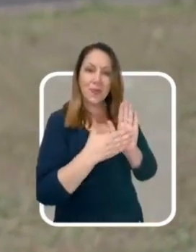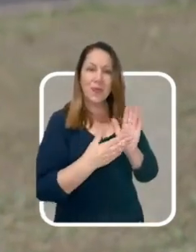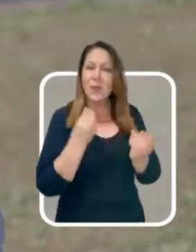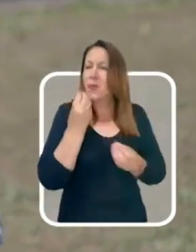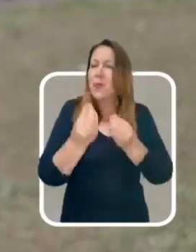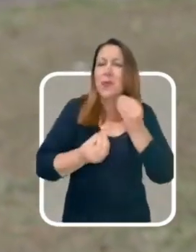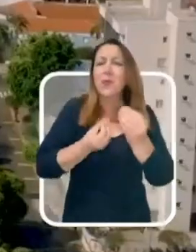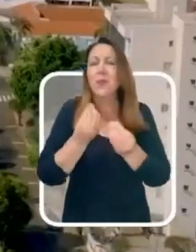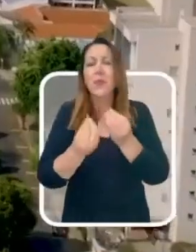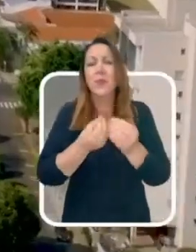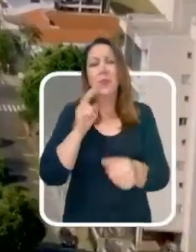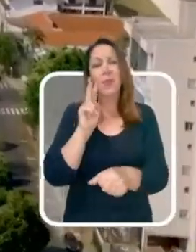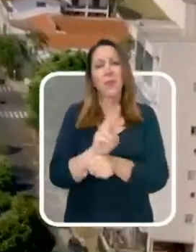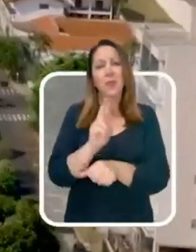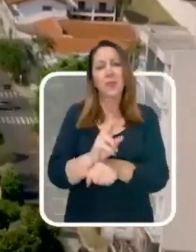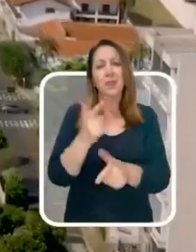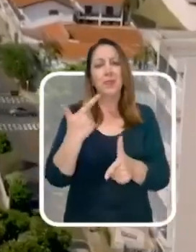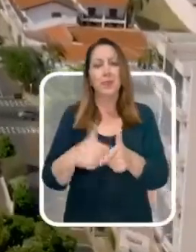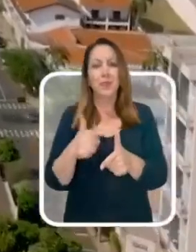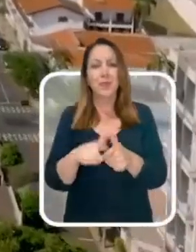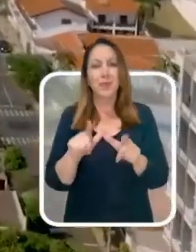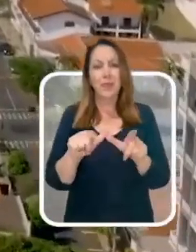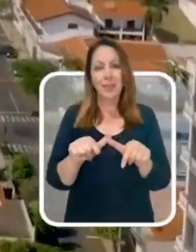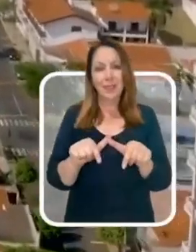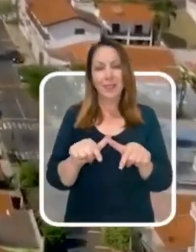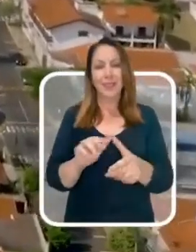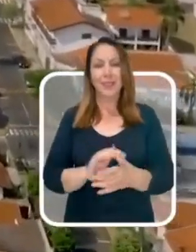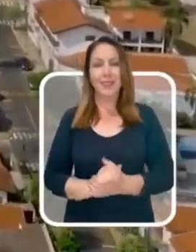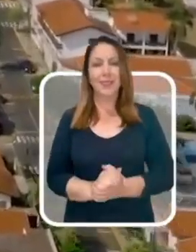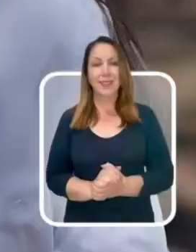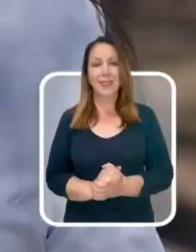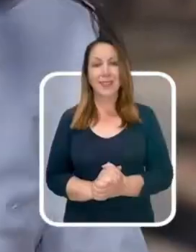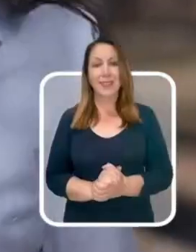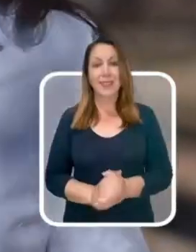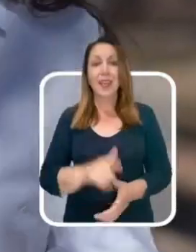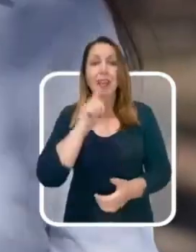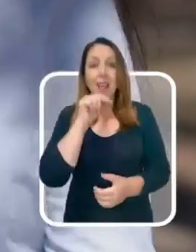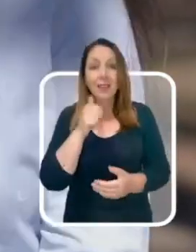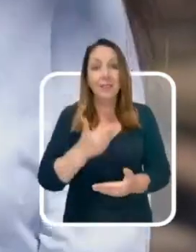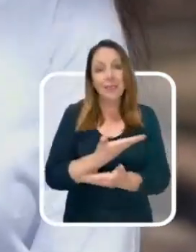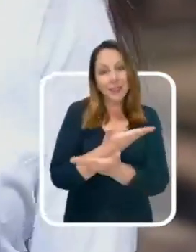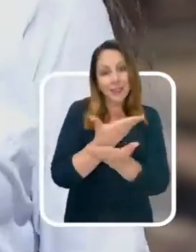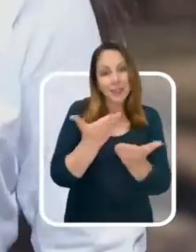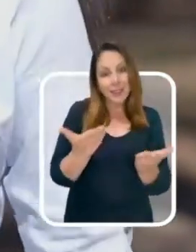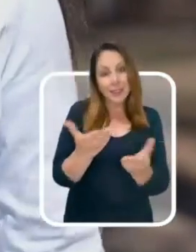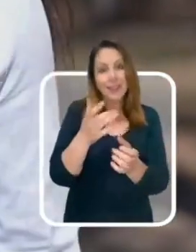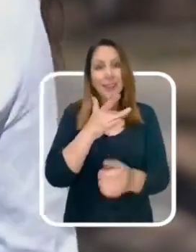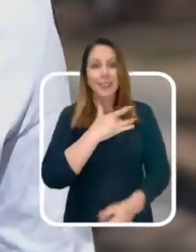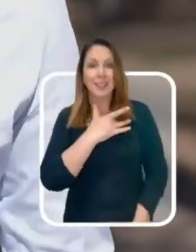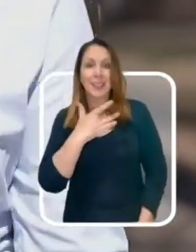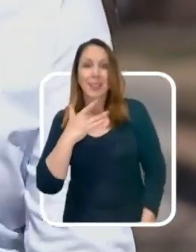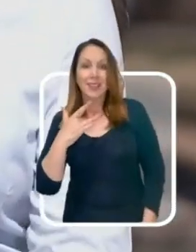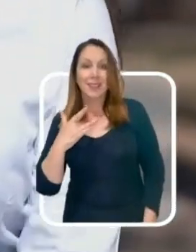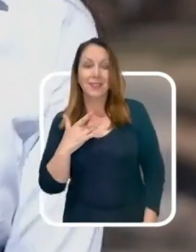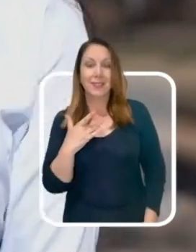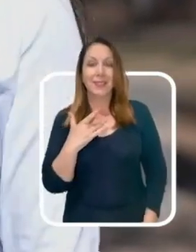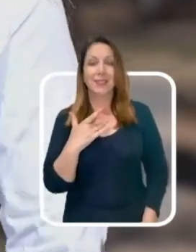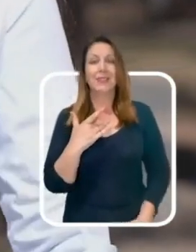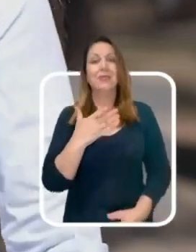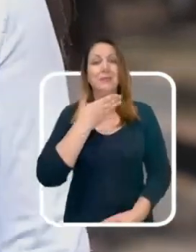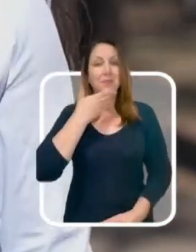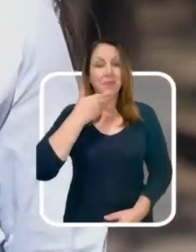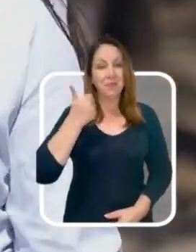vamos resolver os principais problemas de Bauru. Água para todos, saúde com